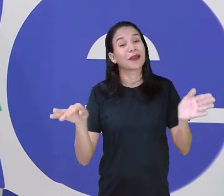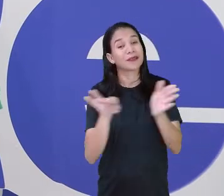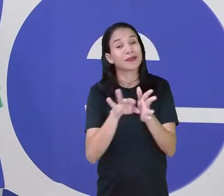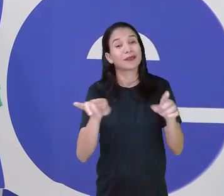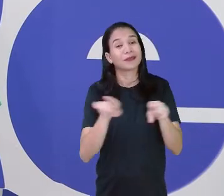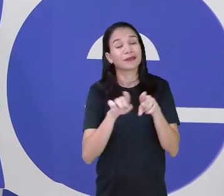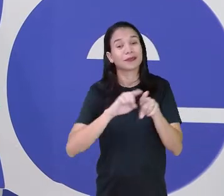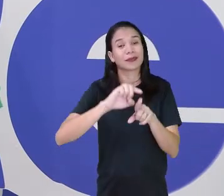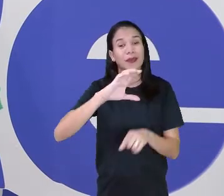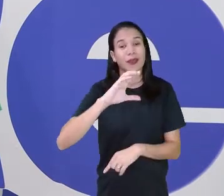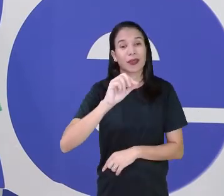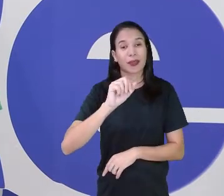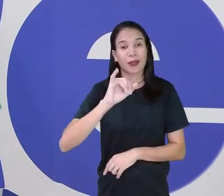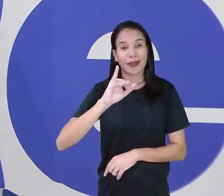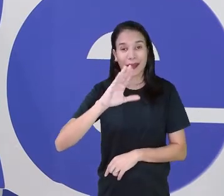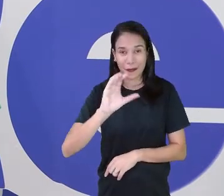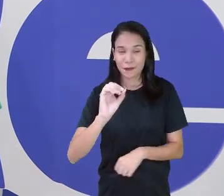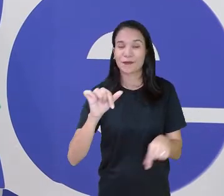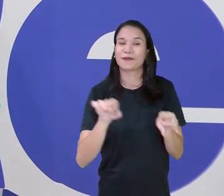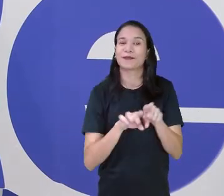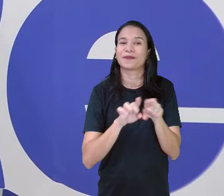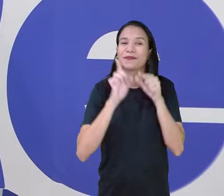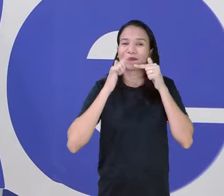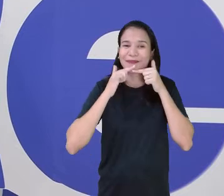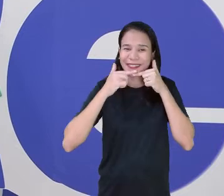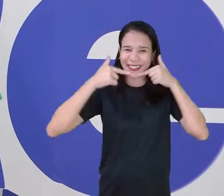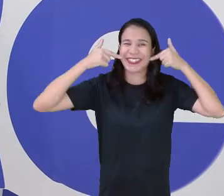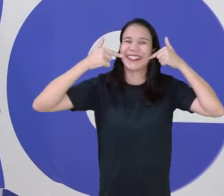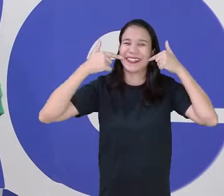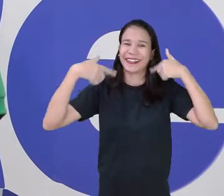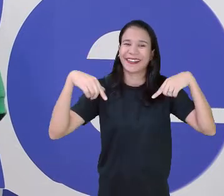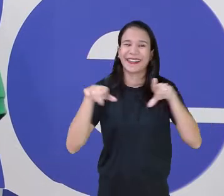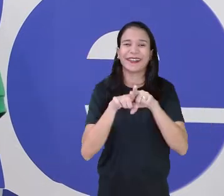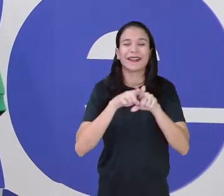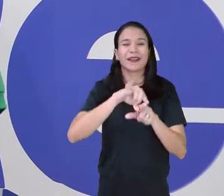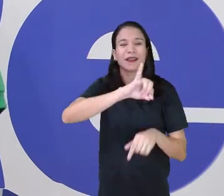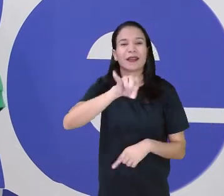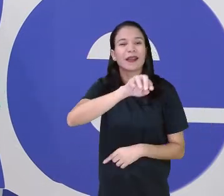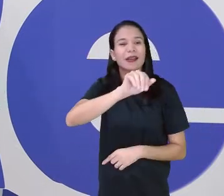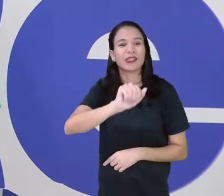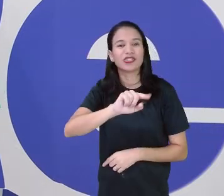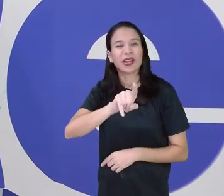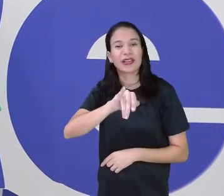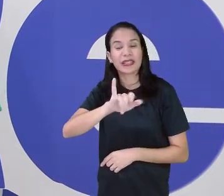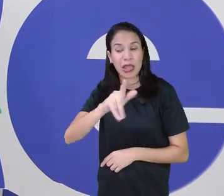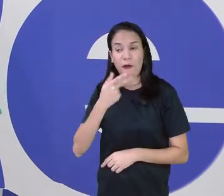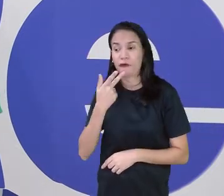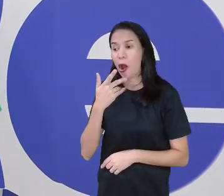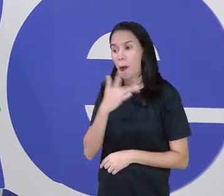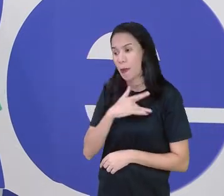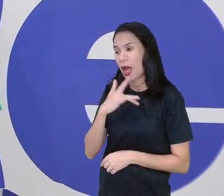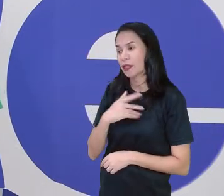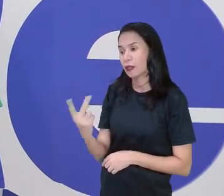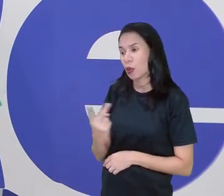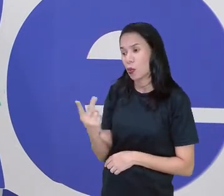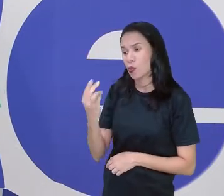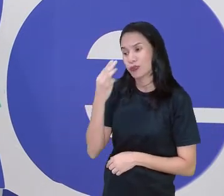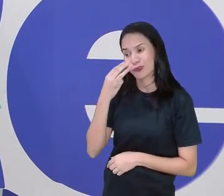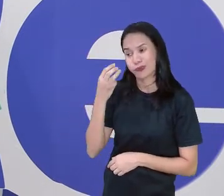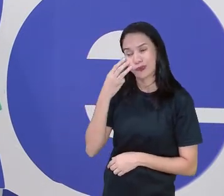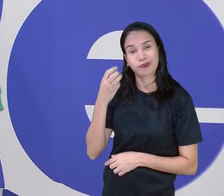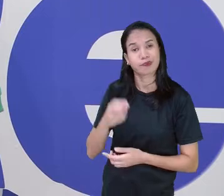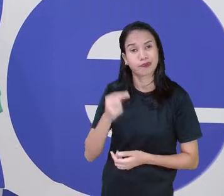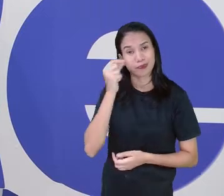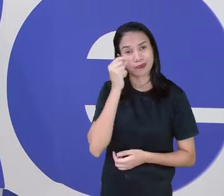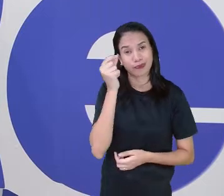foi o Caio, também com a carinha muito feliz. E o Jaziel colocou aqui, ó, coitado dos ratos, viu, professora